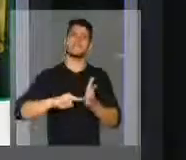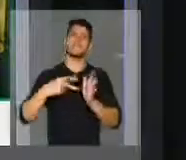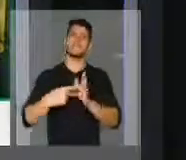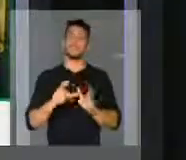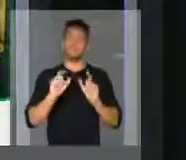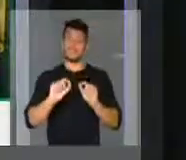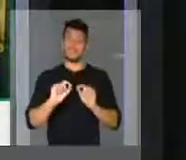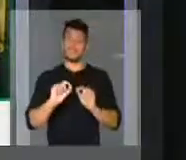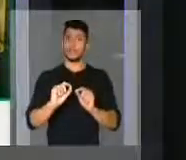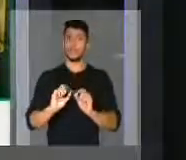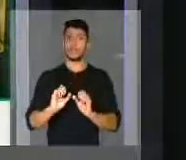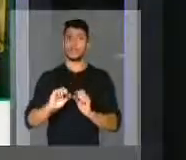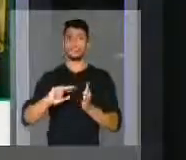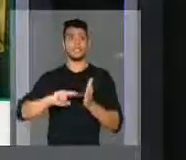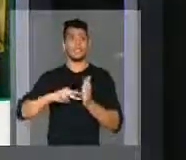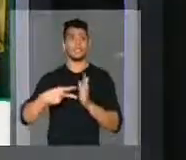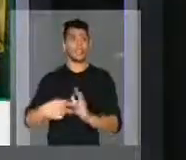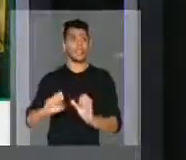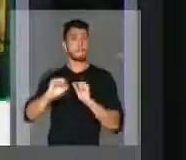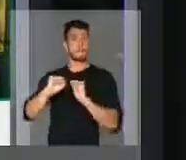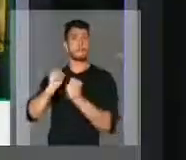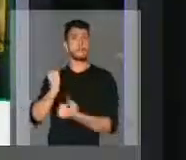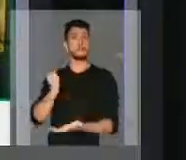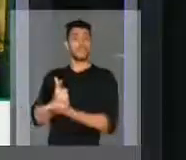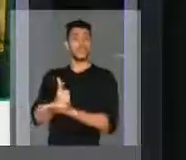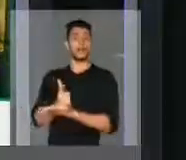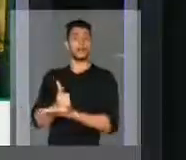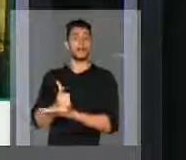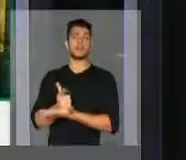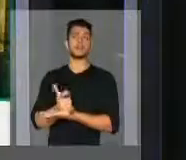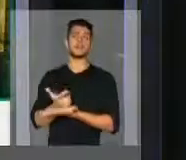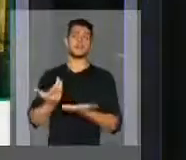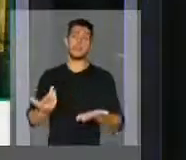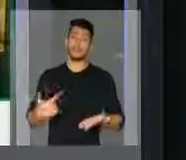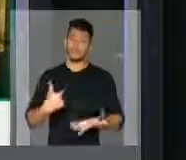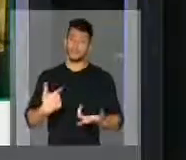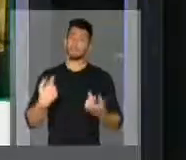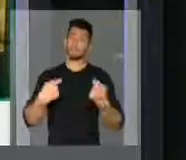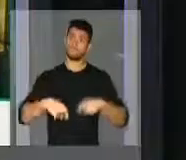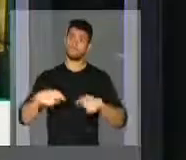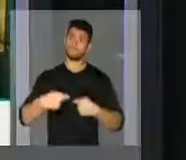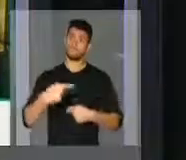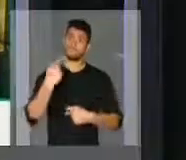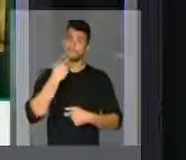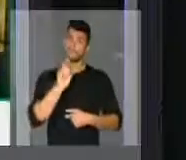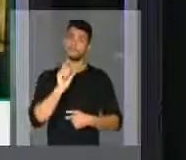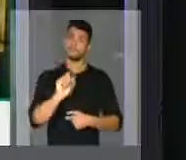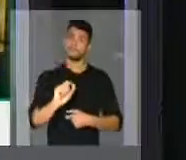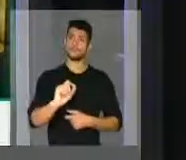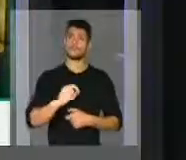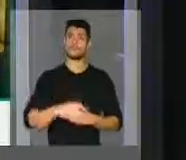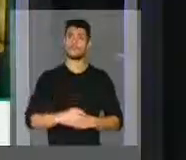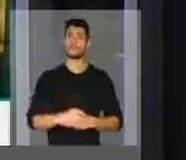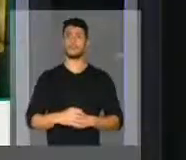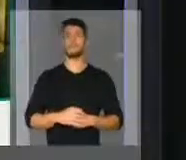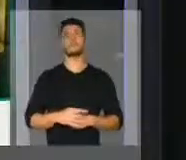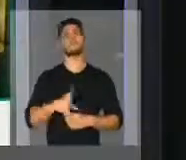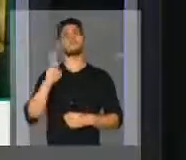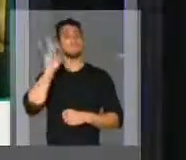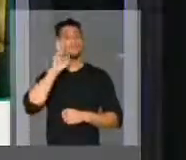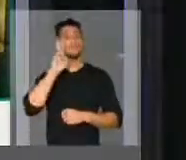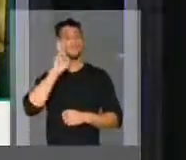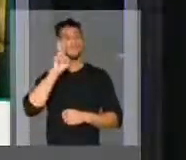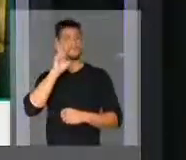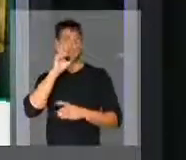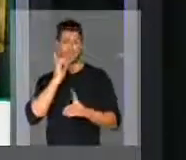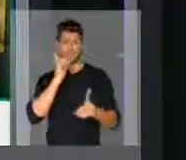Que você pode comprar. E aí, eu tenho que revelar isso, porque é uma pessoa que eu respeito muito. Me recordo que eu